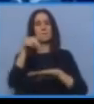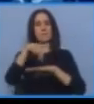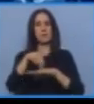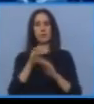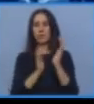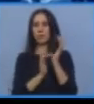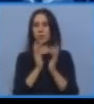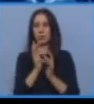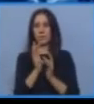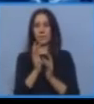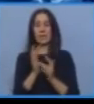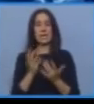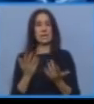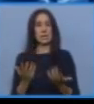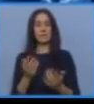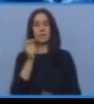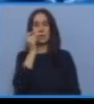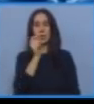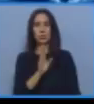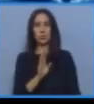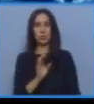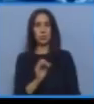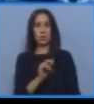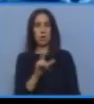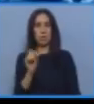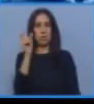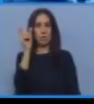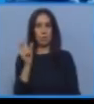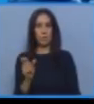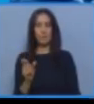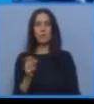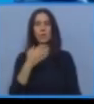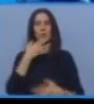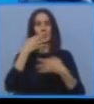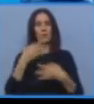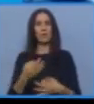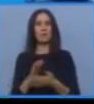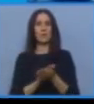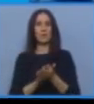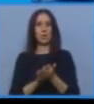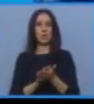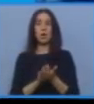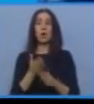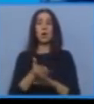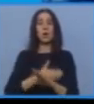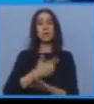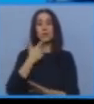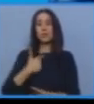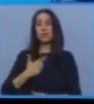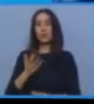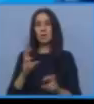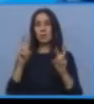Jesus. E João aproveita para confirmar aquilo que já nos tinha dito no